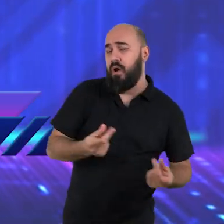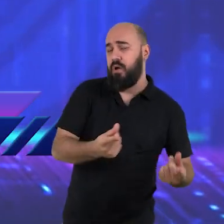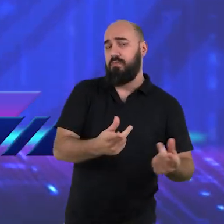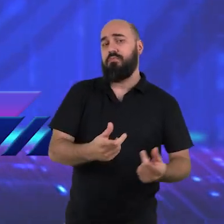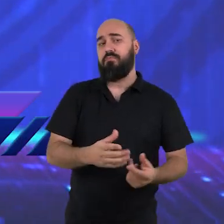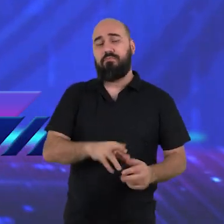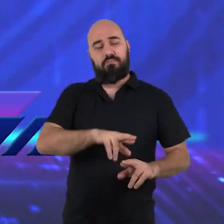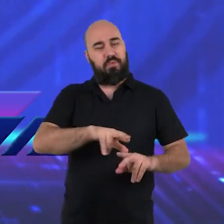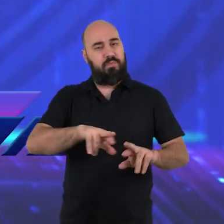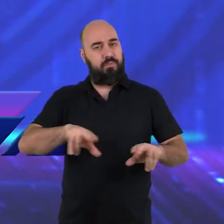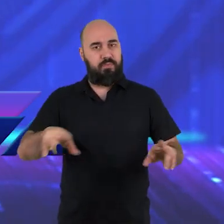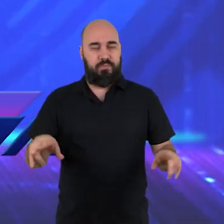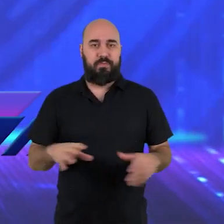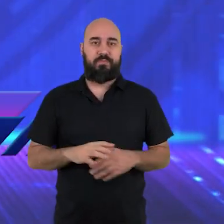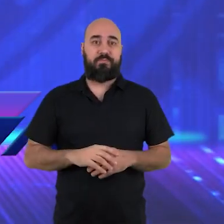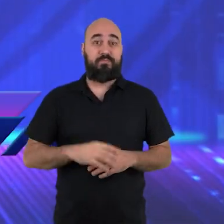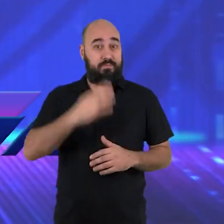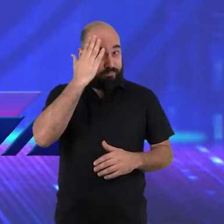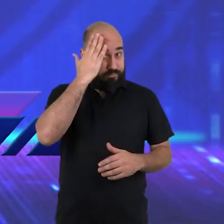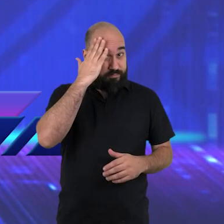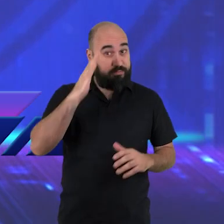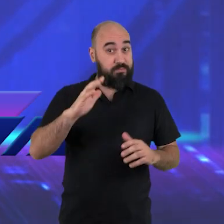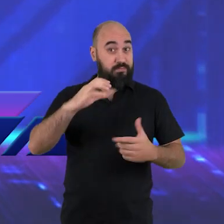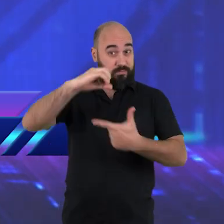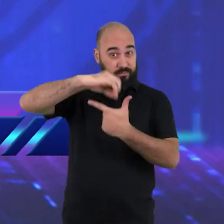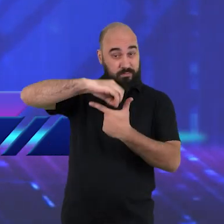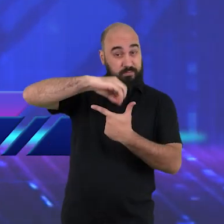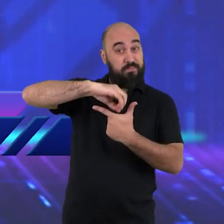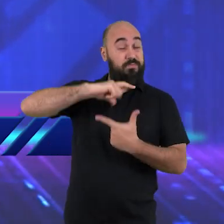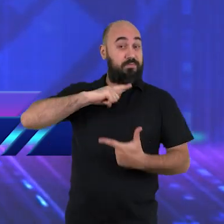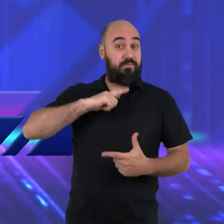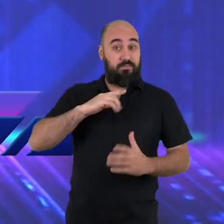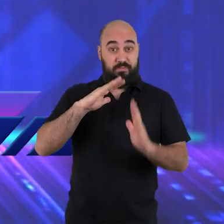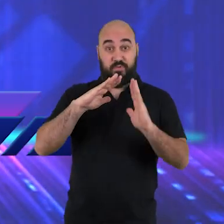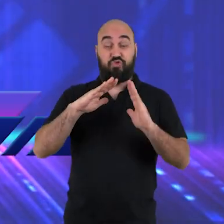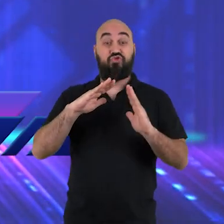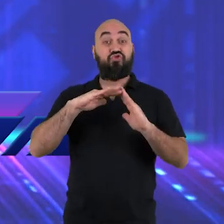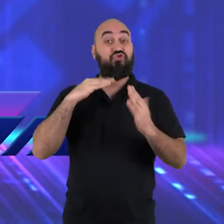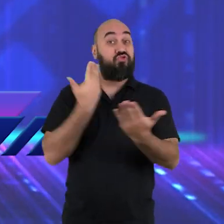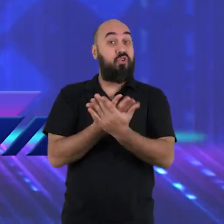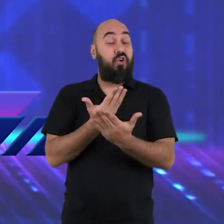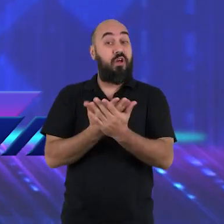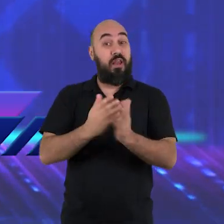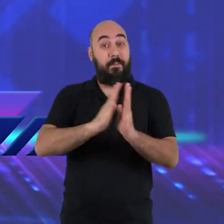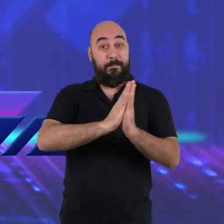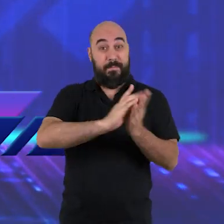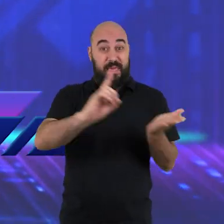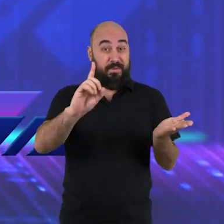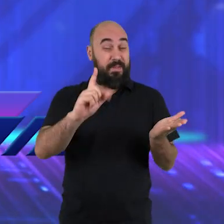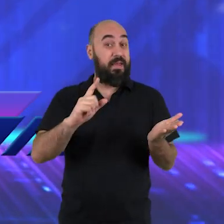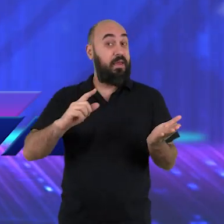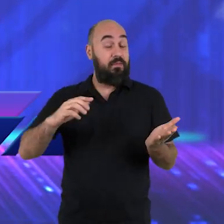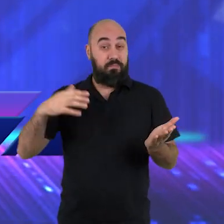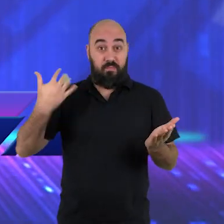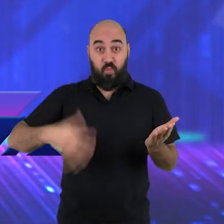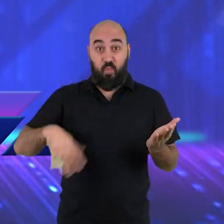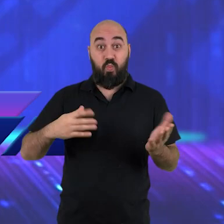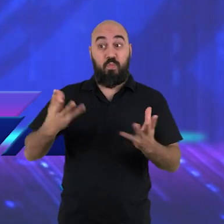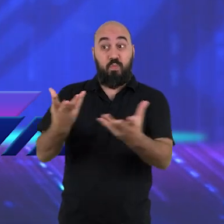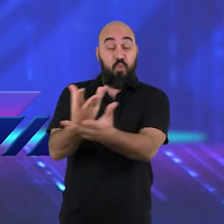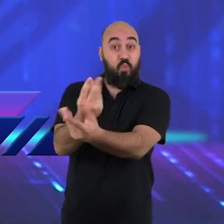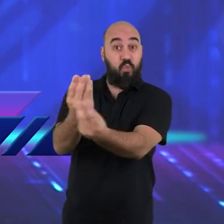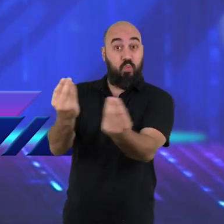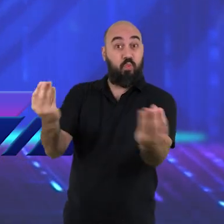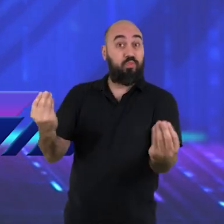Você sabe que a Novo Tempo tem a melhor e a maior escola bíblica do mundo. É chique, viu? E para você